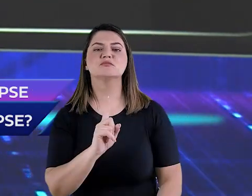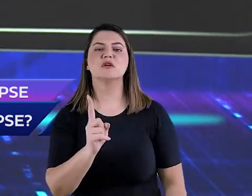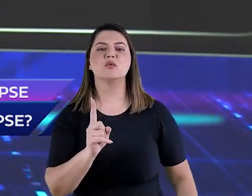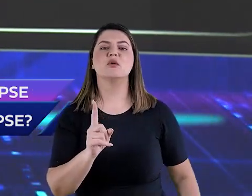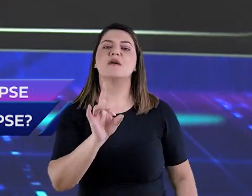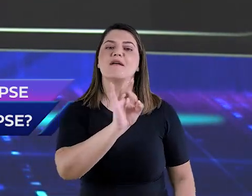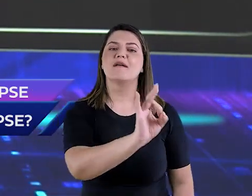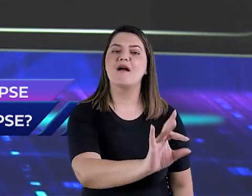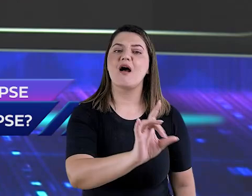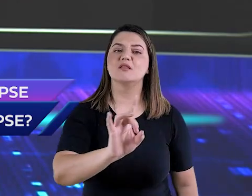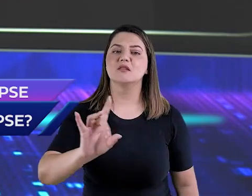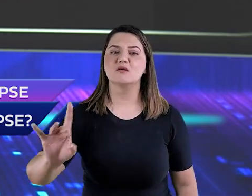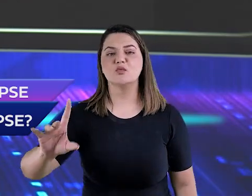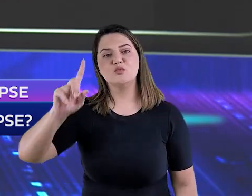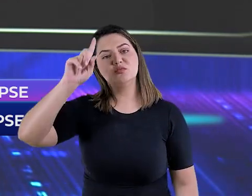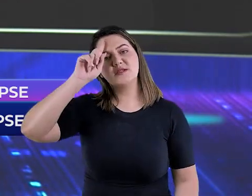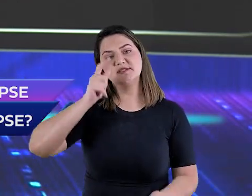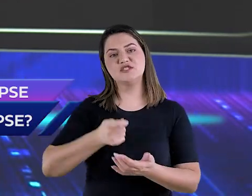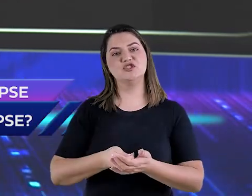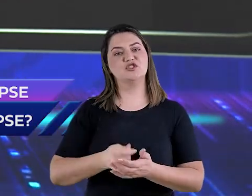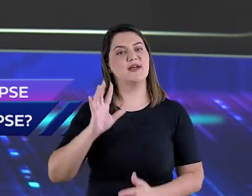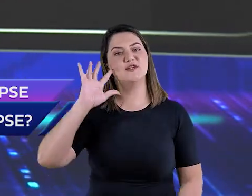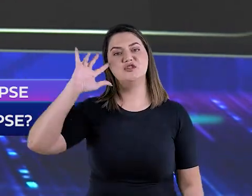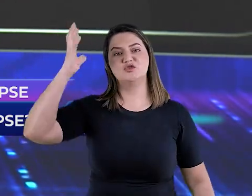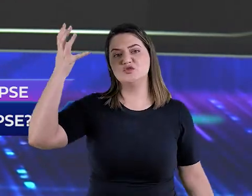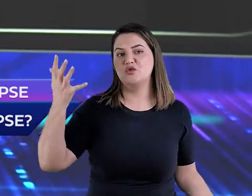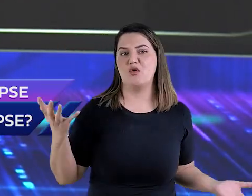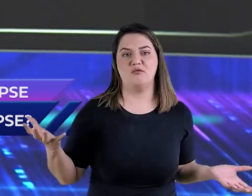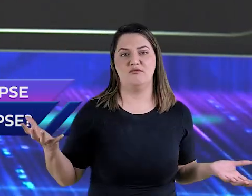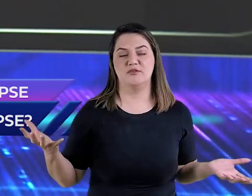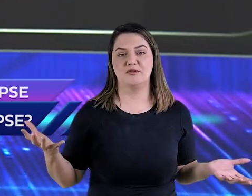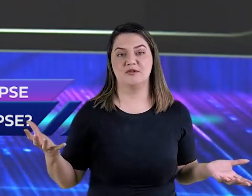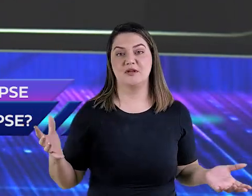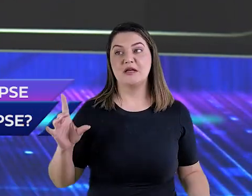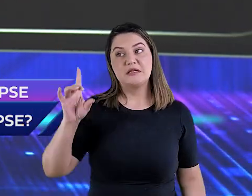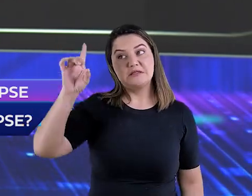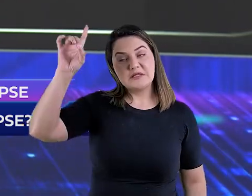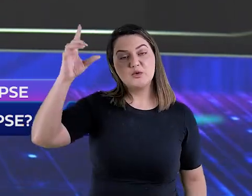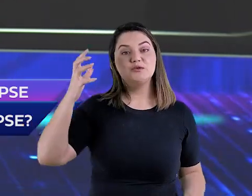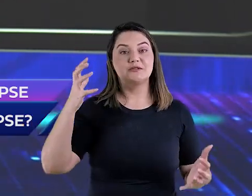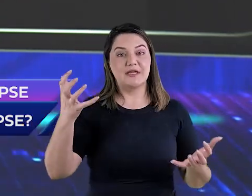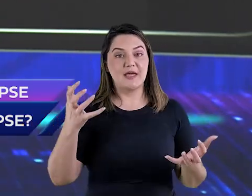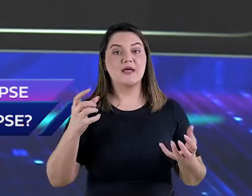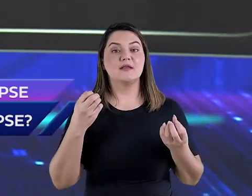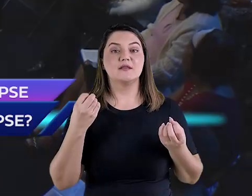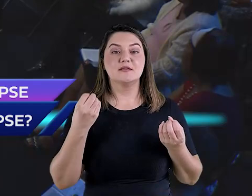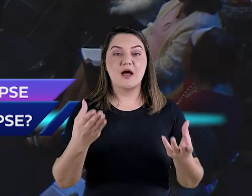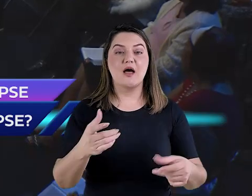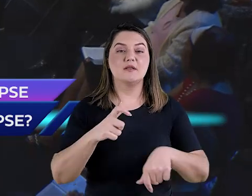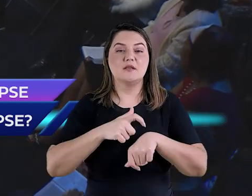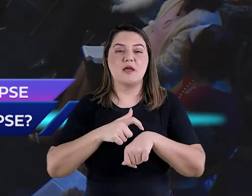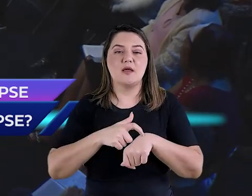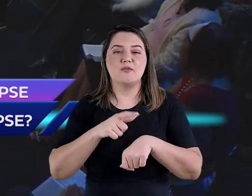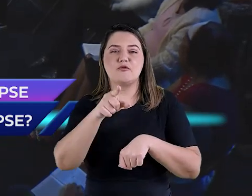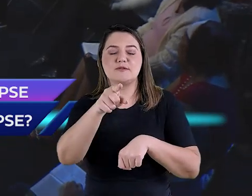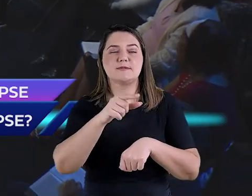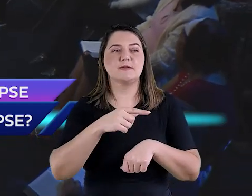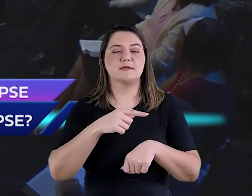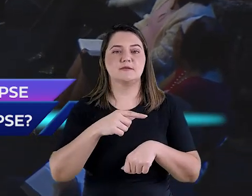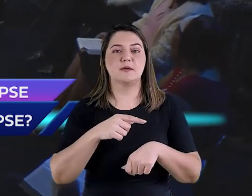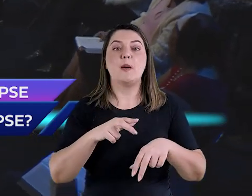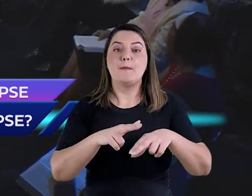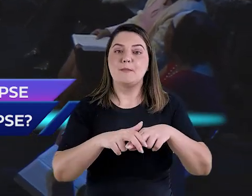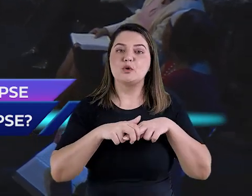perder. Cada um escolhe se vai se salvar ou se vai se perder. Mas como Deus quer salvar, Ele